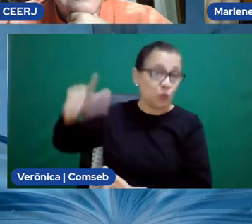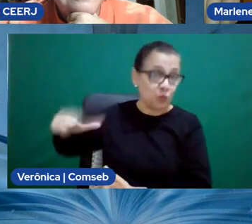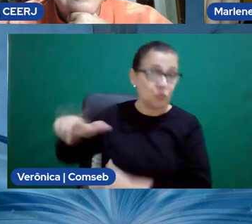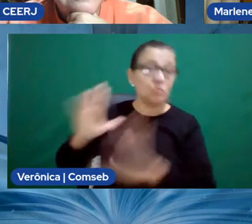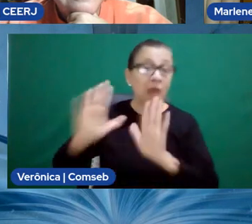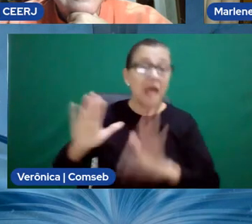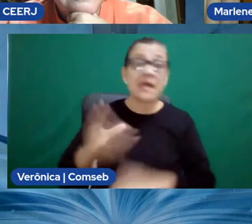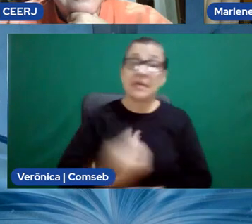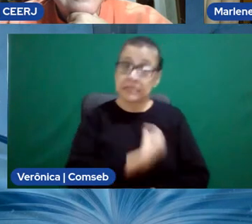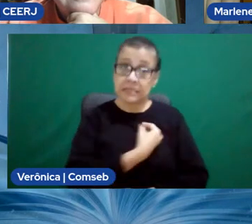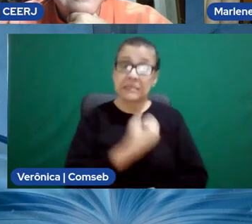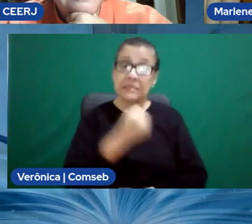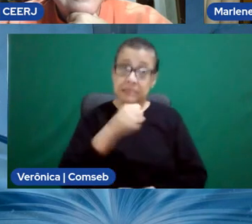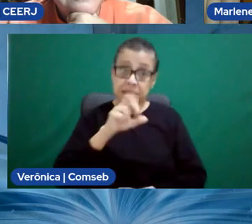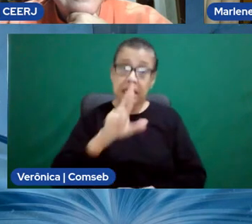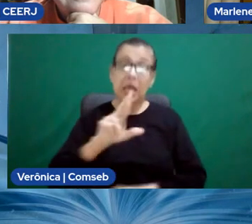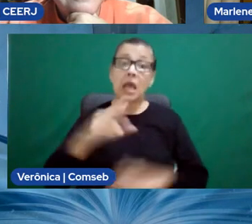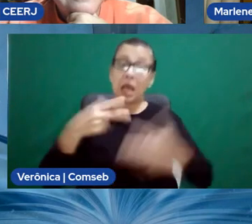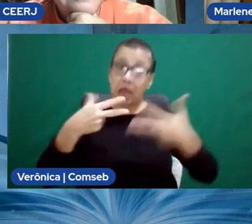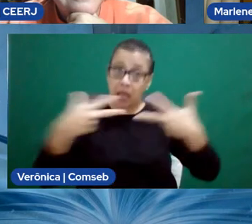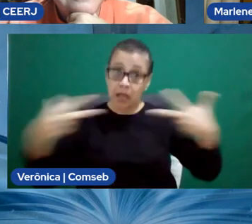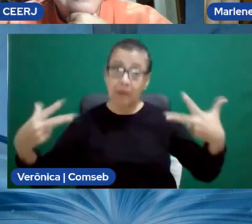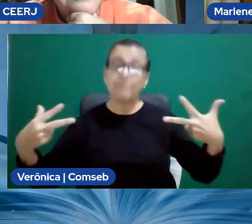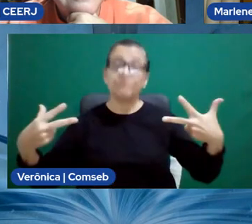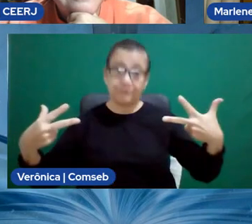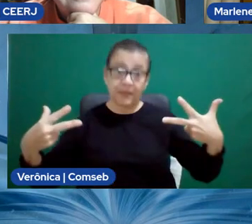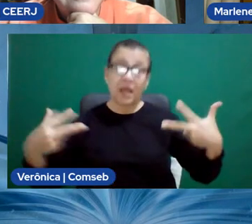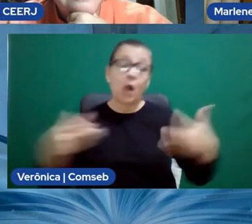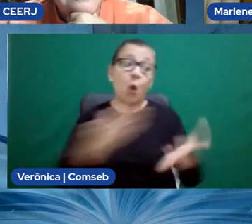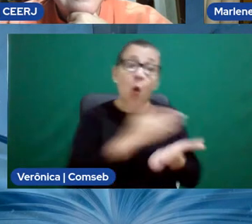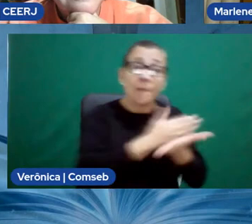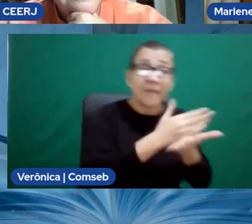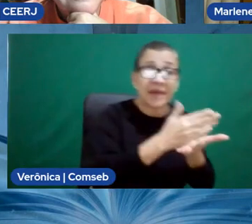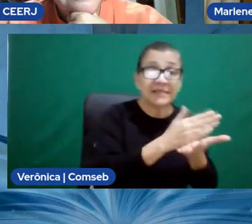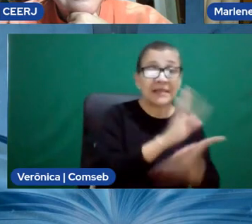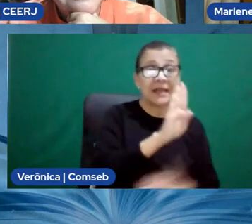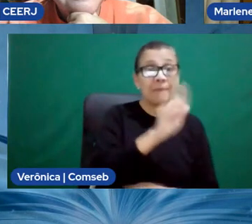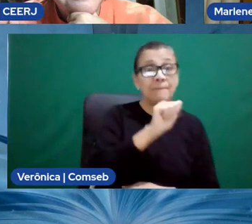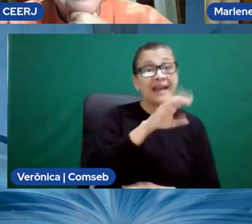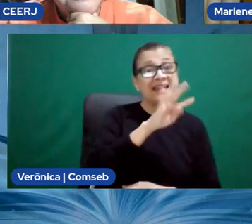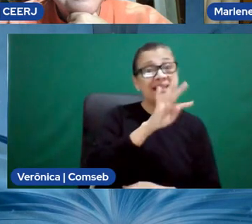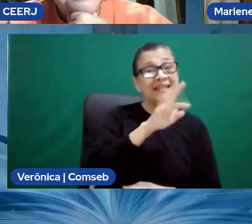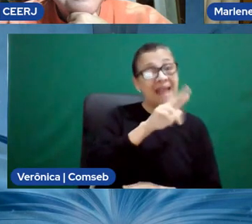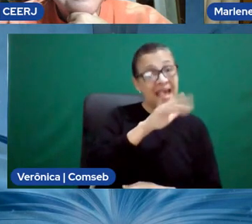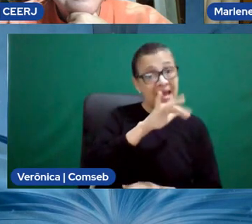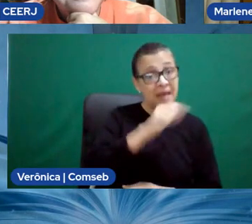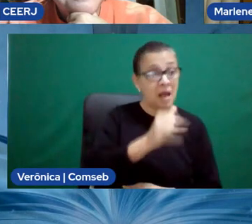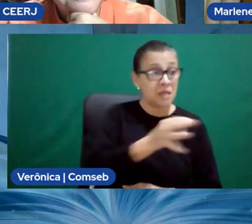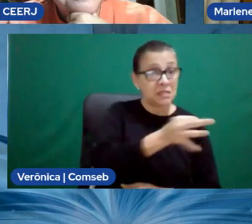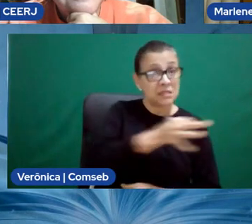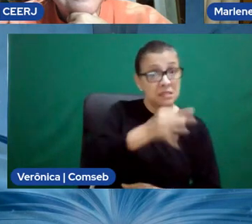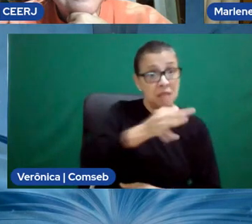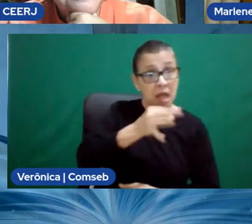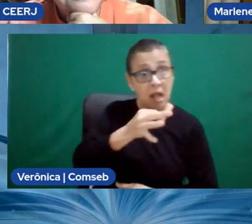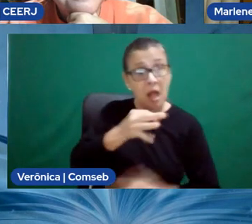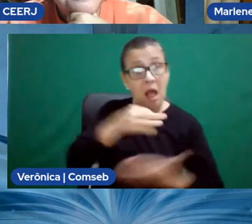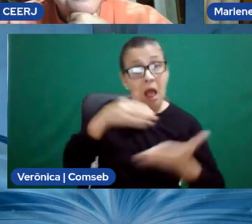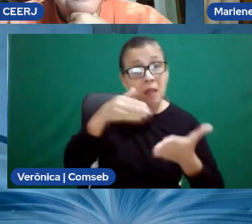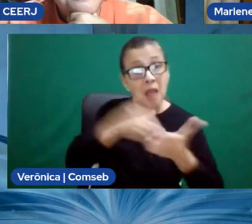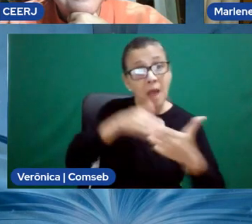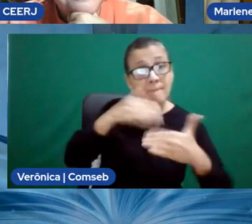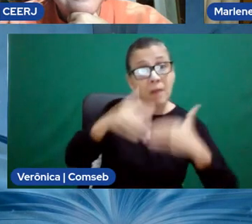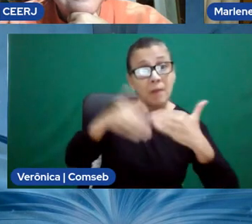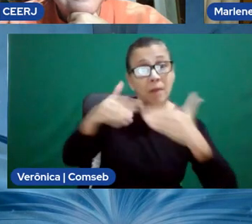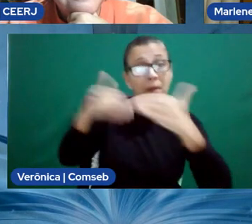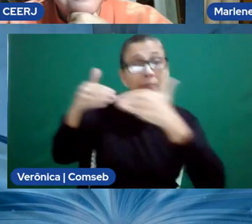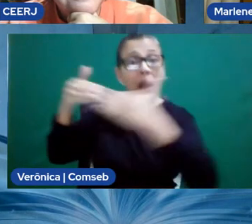nós podemos dizer que seres vivos é desde a bactéria, desde o ser da célula até as mais complexas como ser humano.